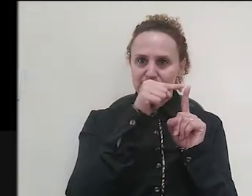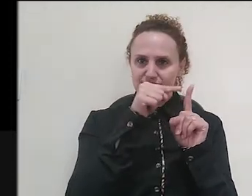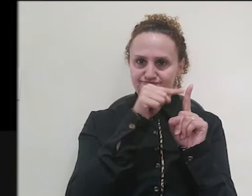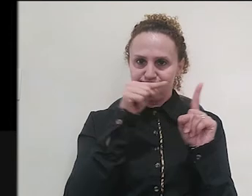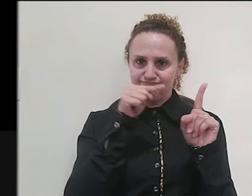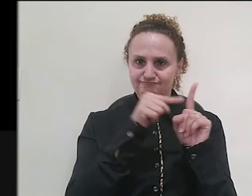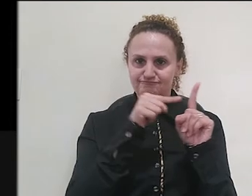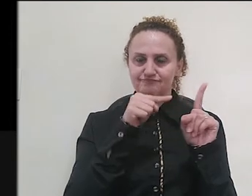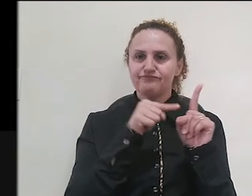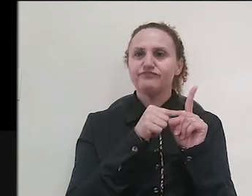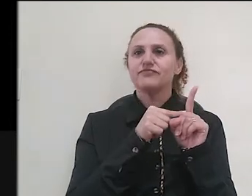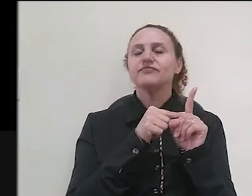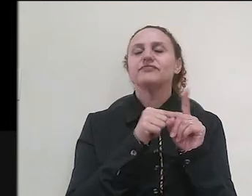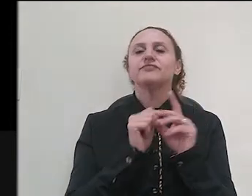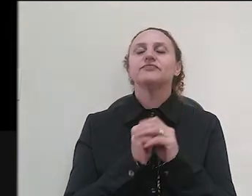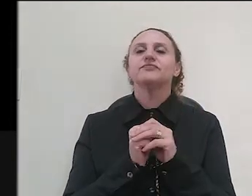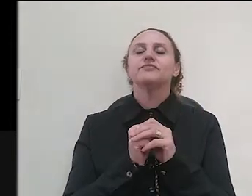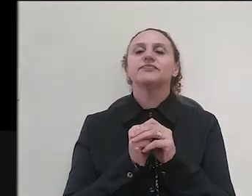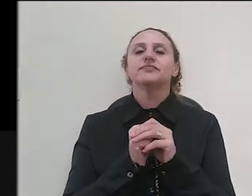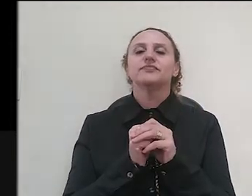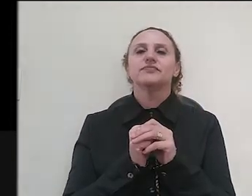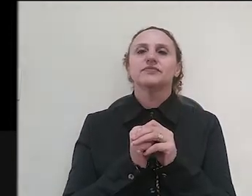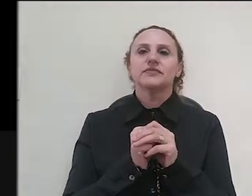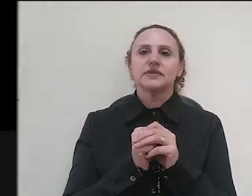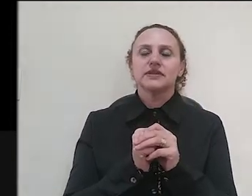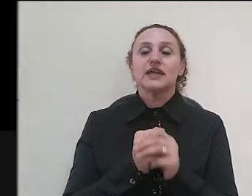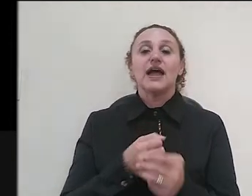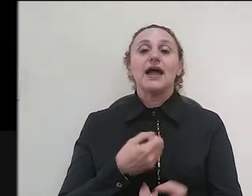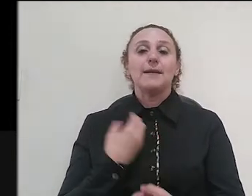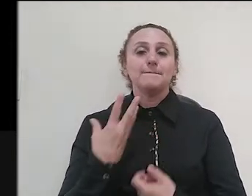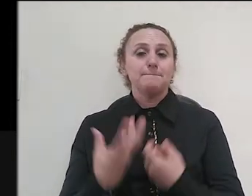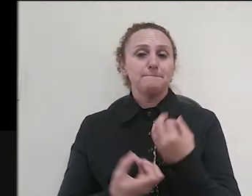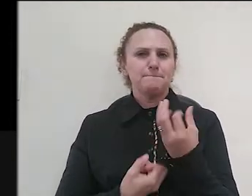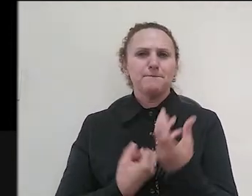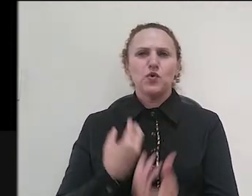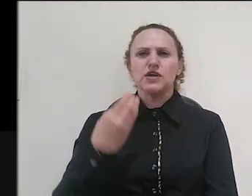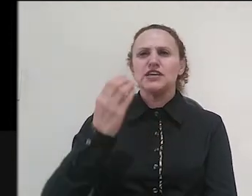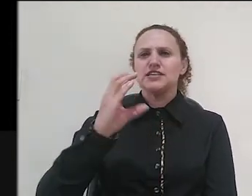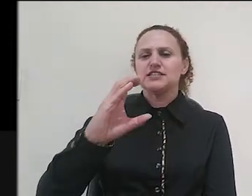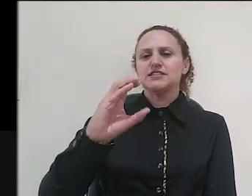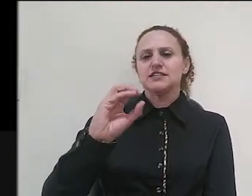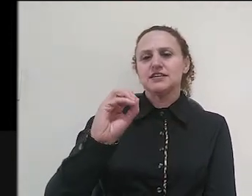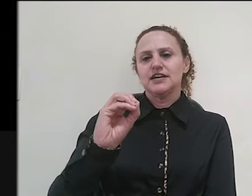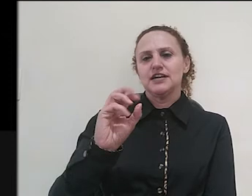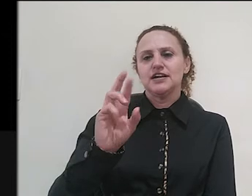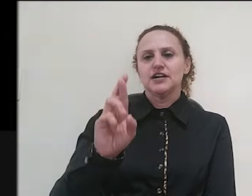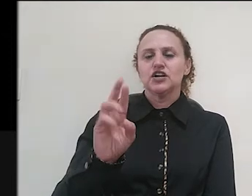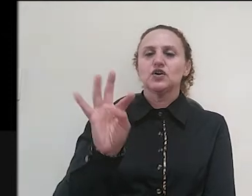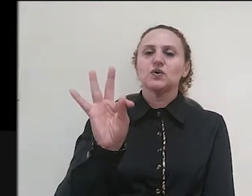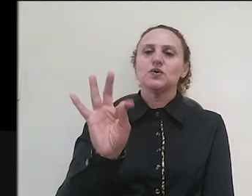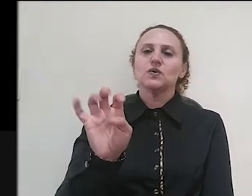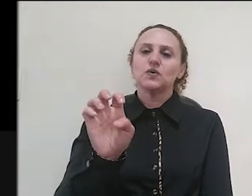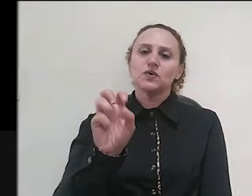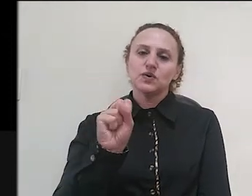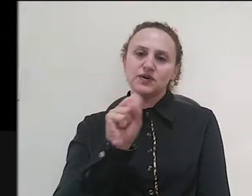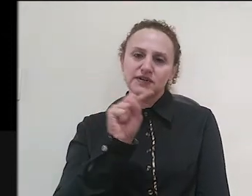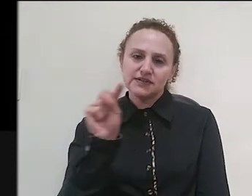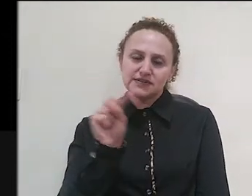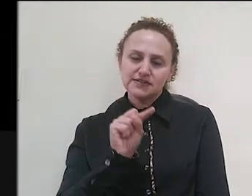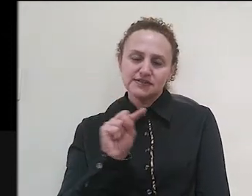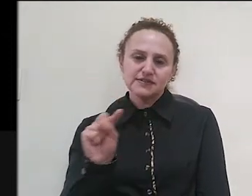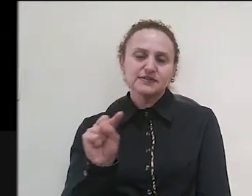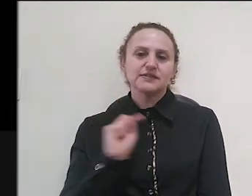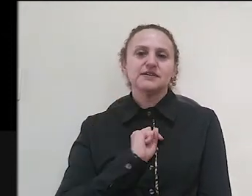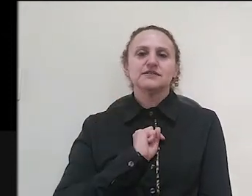características apontadas pela Lígia Cadermatori são a poesia cortês, a forma convencional, que segue uma convenção, o amor